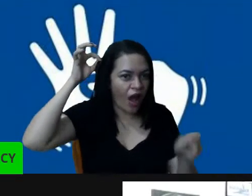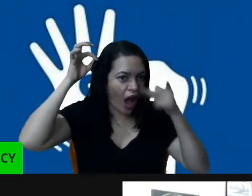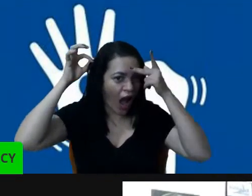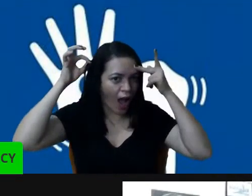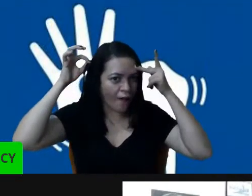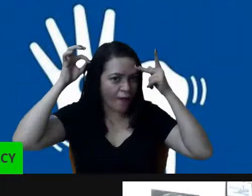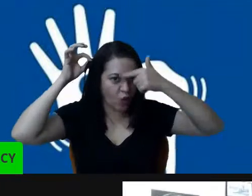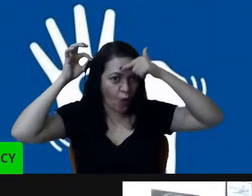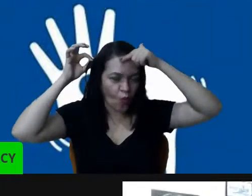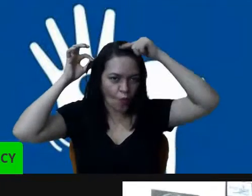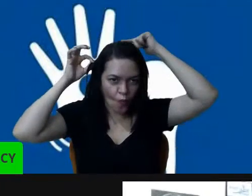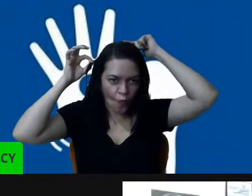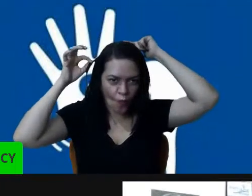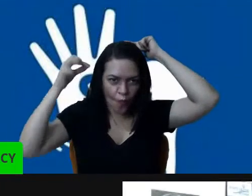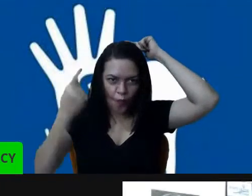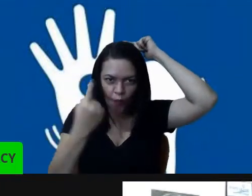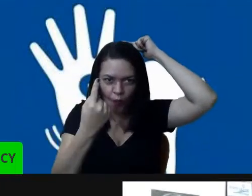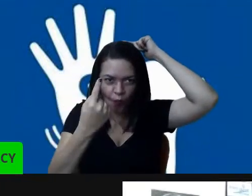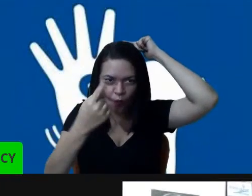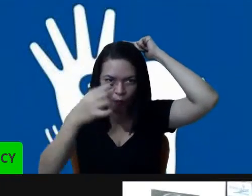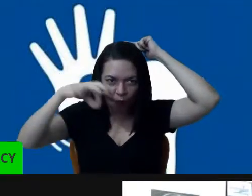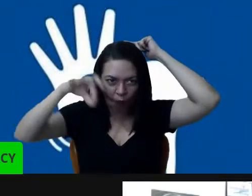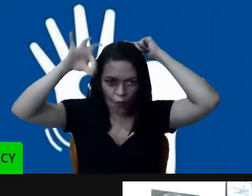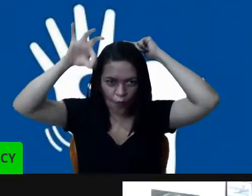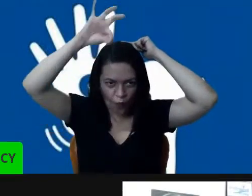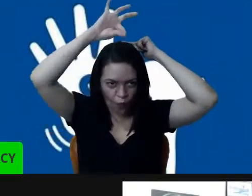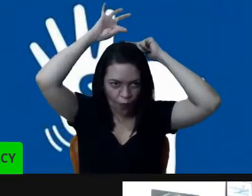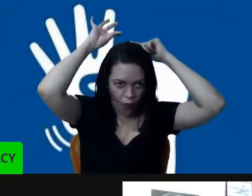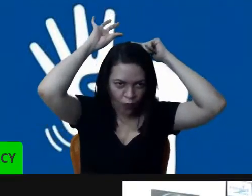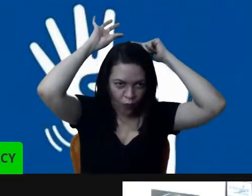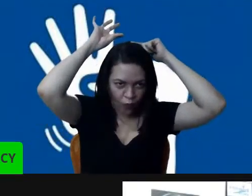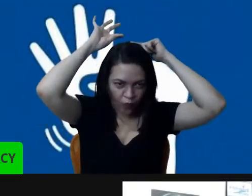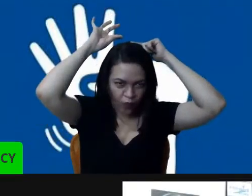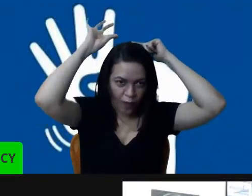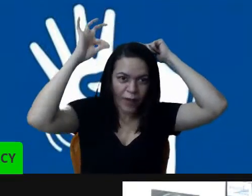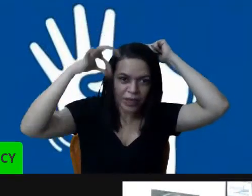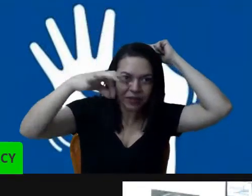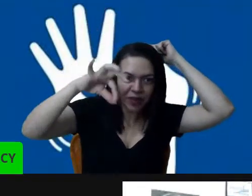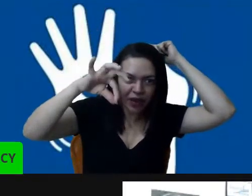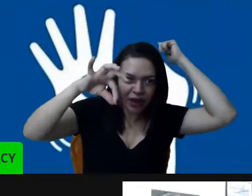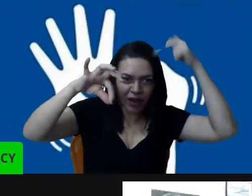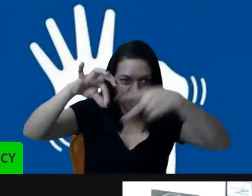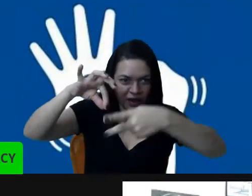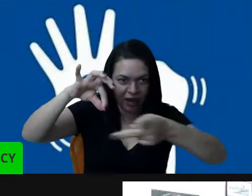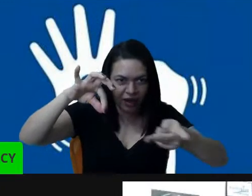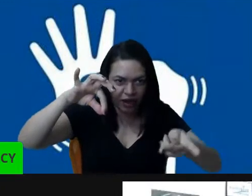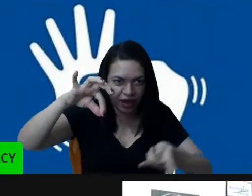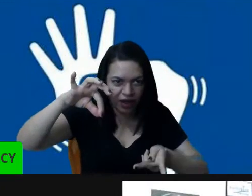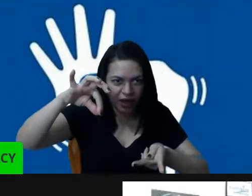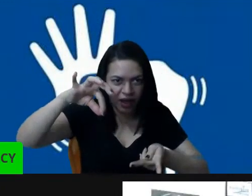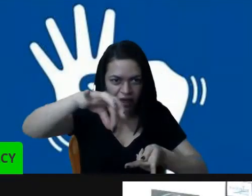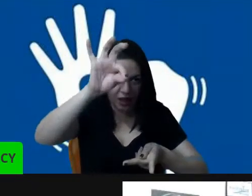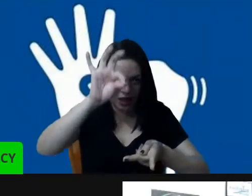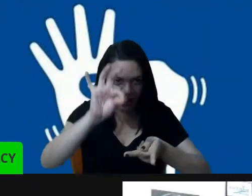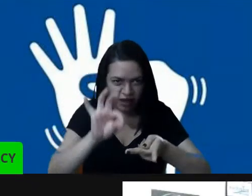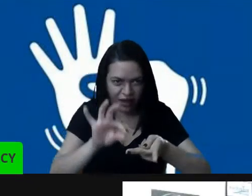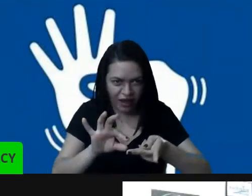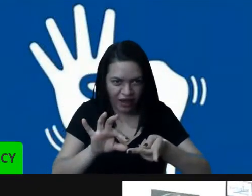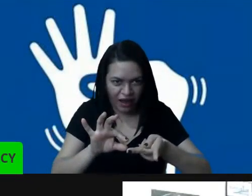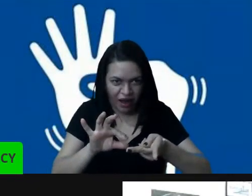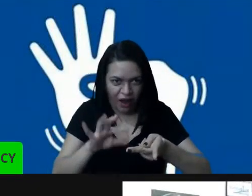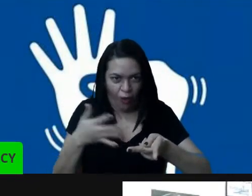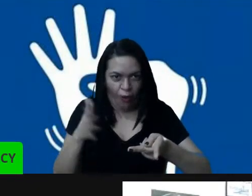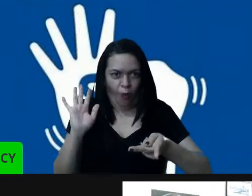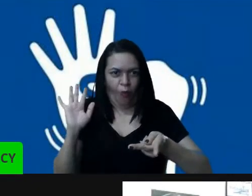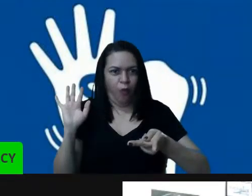nenhuma. Mas pega esse mesmo fio de cabelo e coloca dentro de um prato de sopa e vê o estrago que vai fazer. Então, a